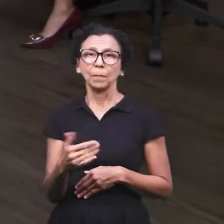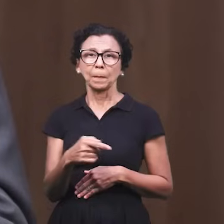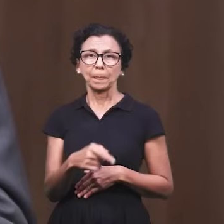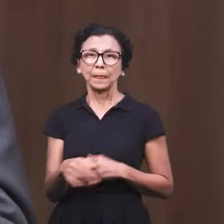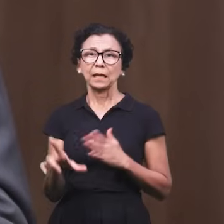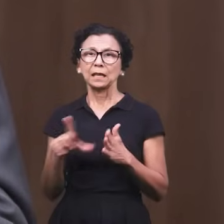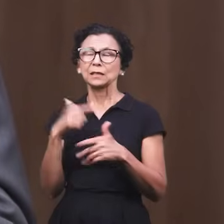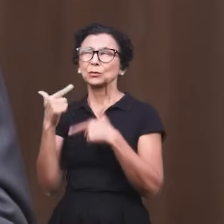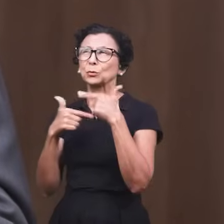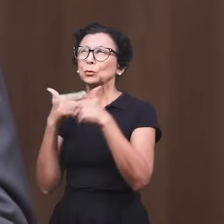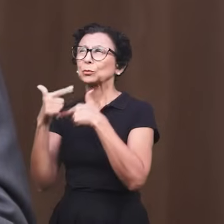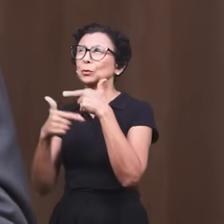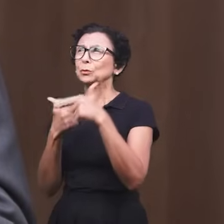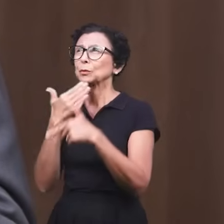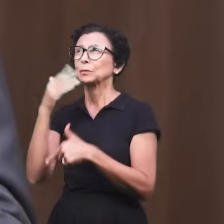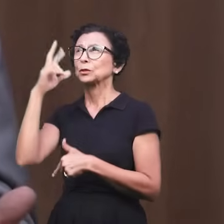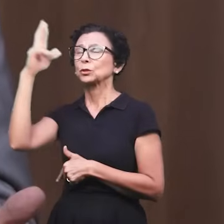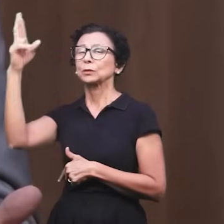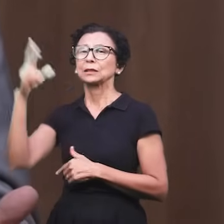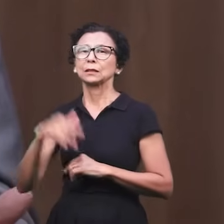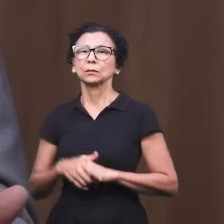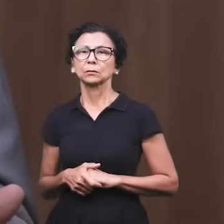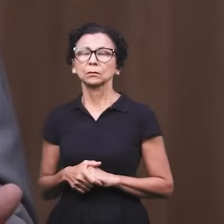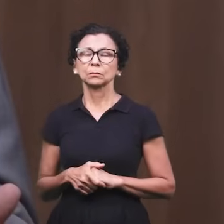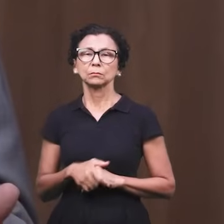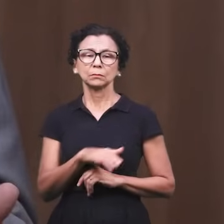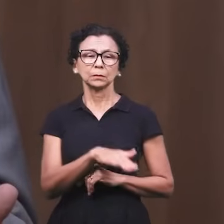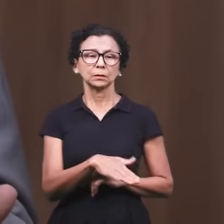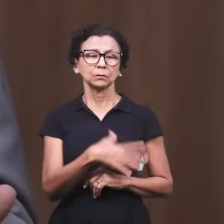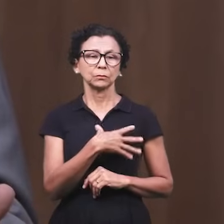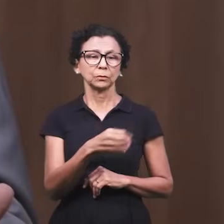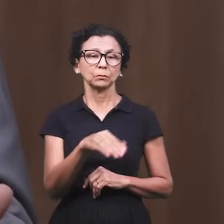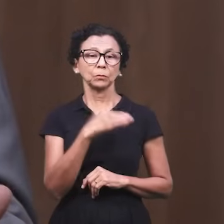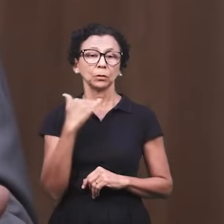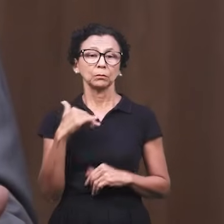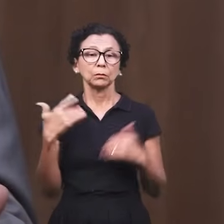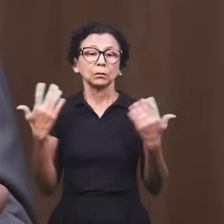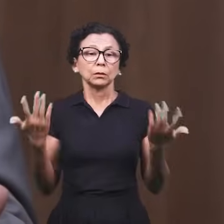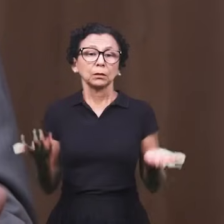morreu, ele disse: o que eu vou fazer?